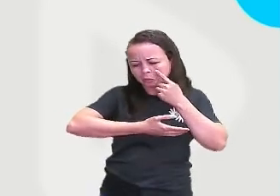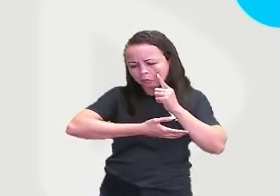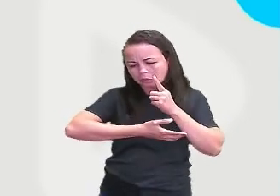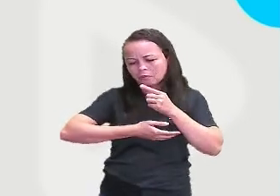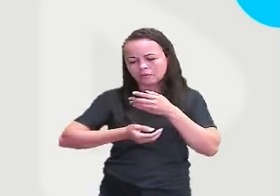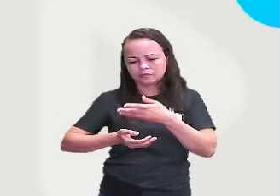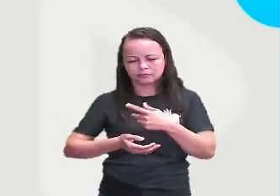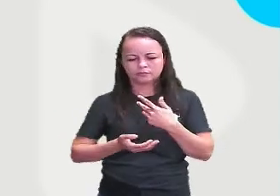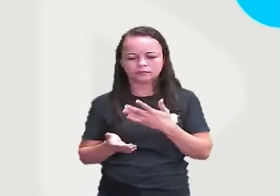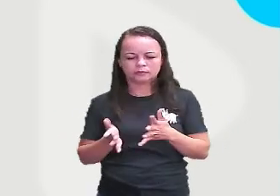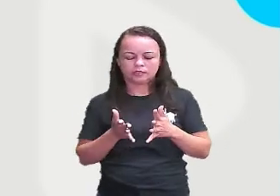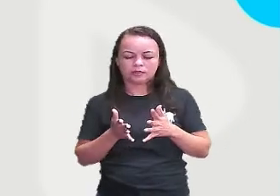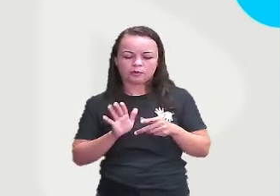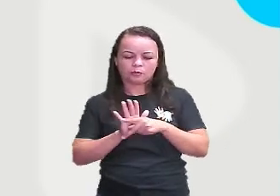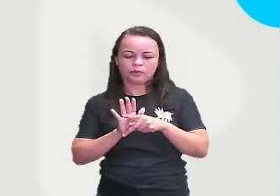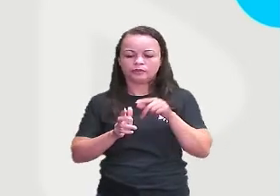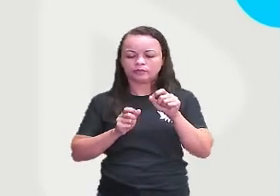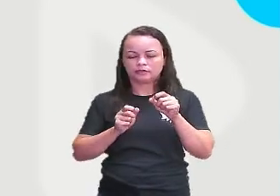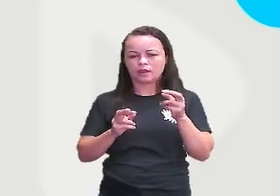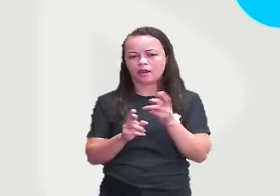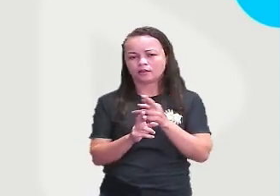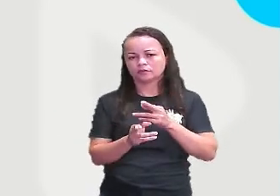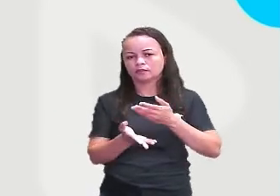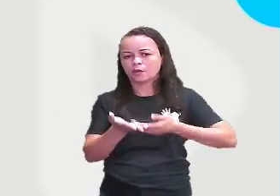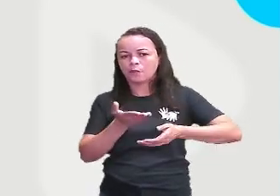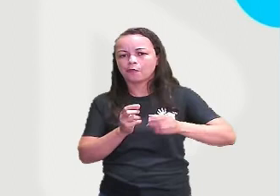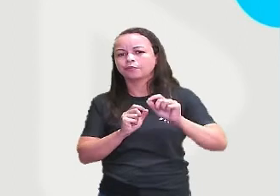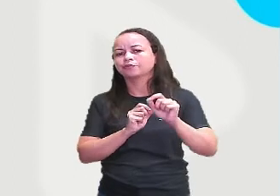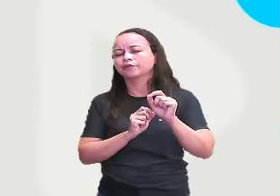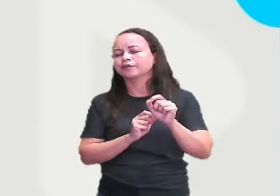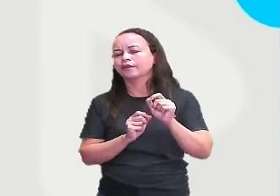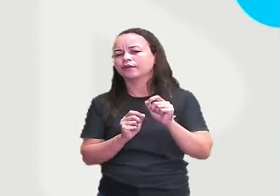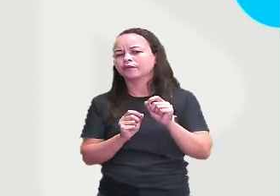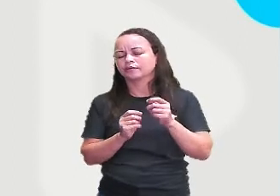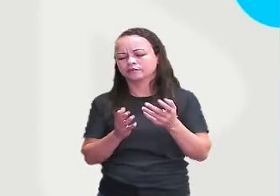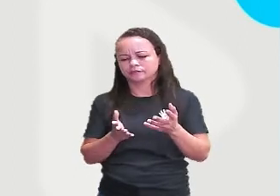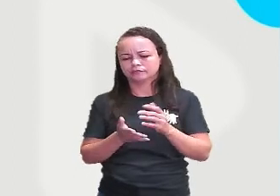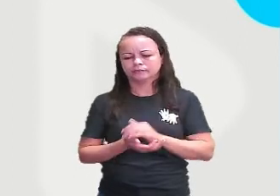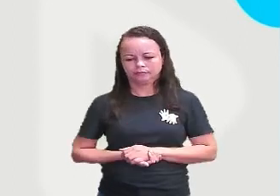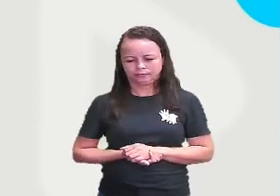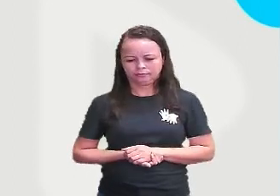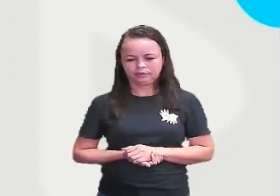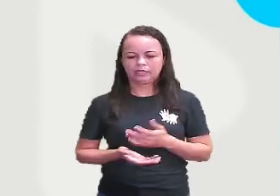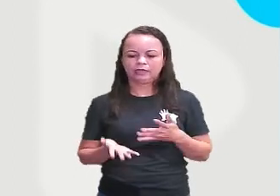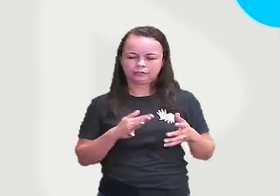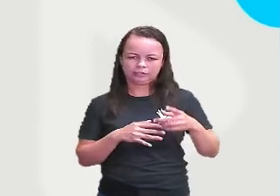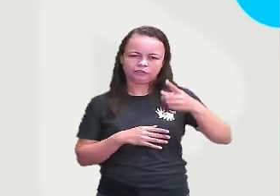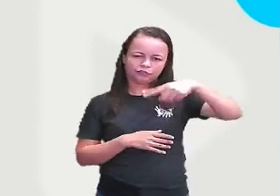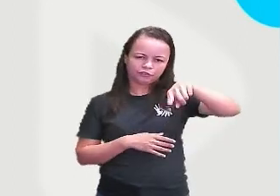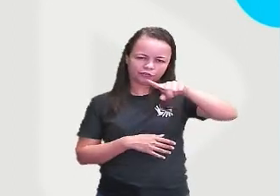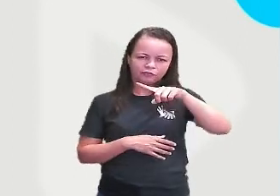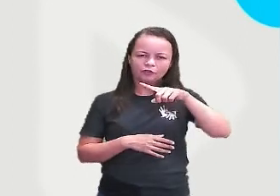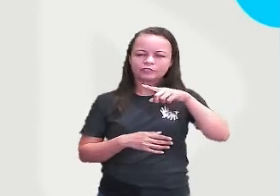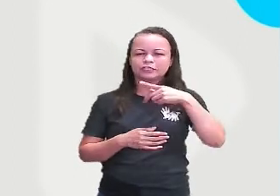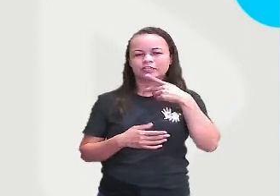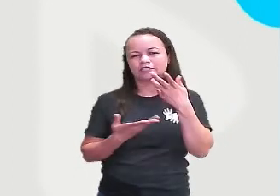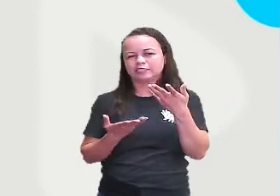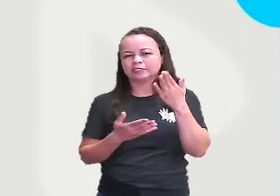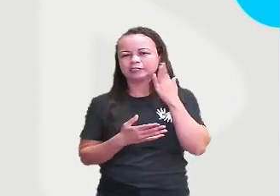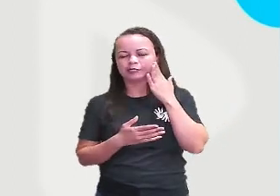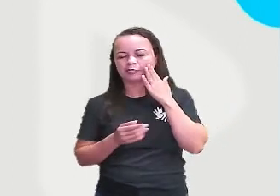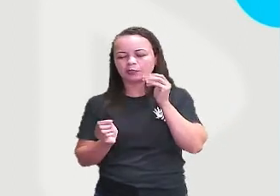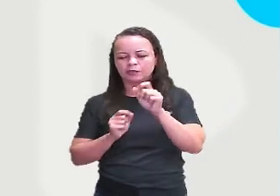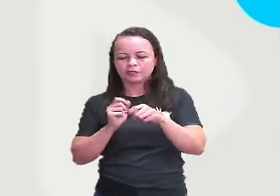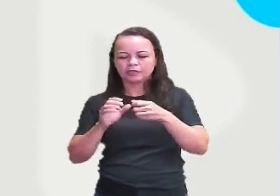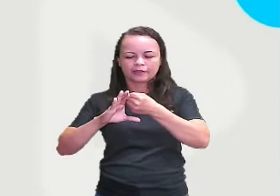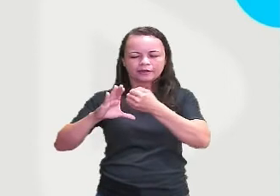acredita que isso vai estar relacionado? O choro do bebê ser muito estridente. Tenho certeza que em casa você associou essa